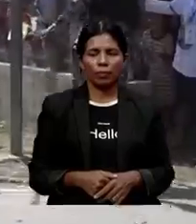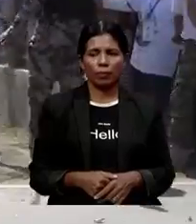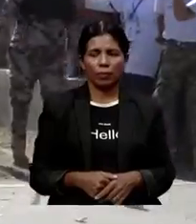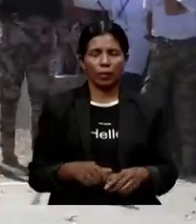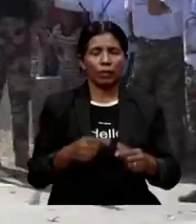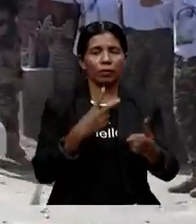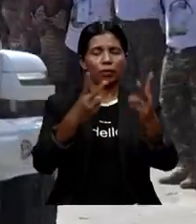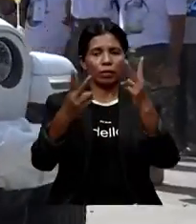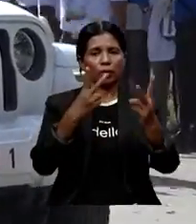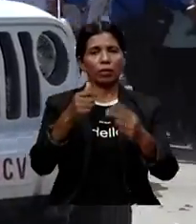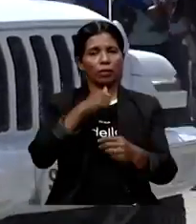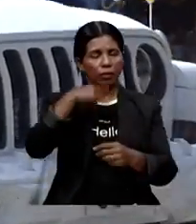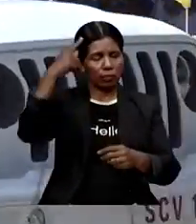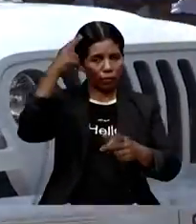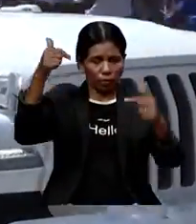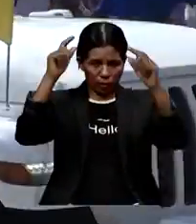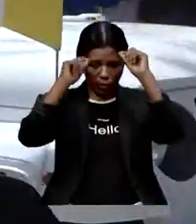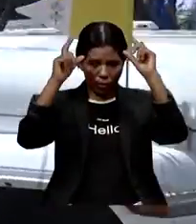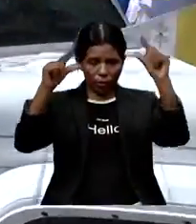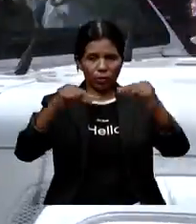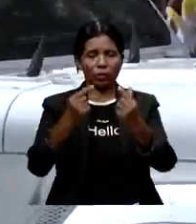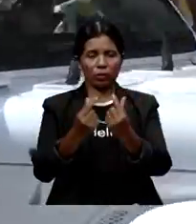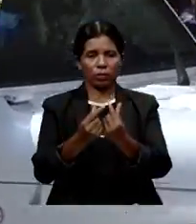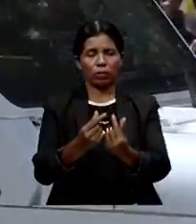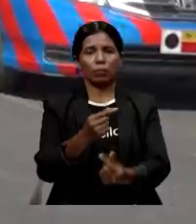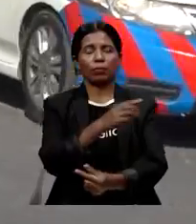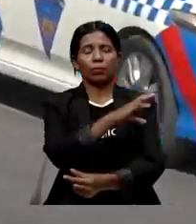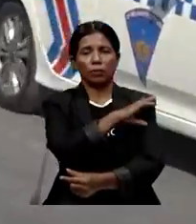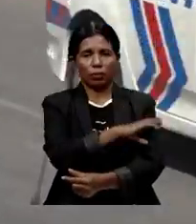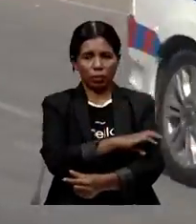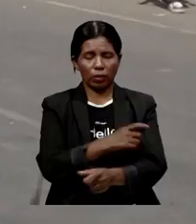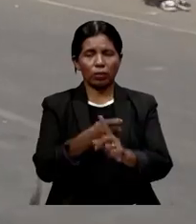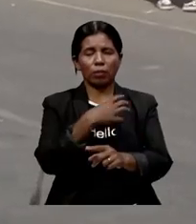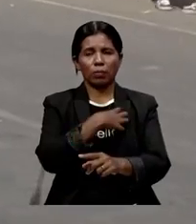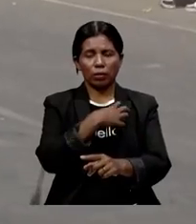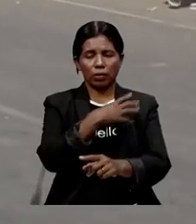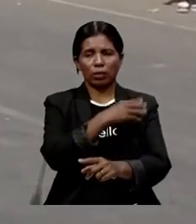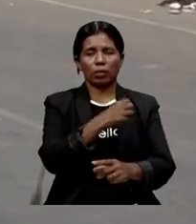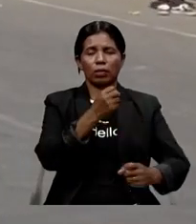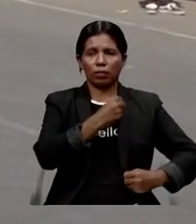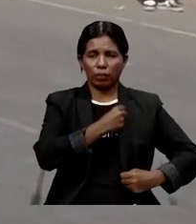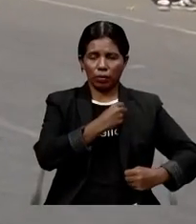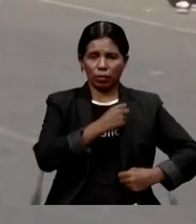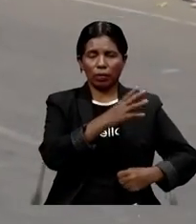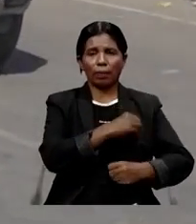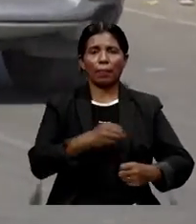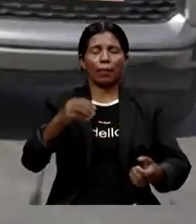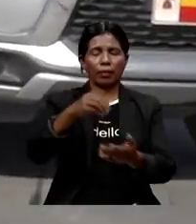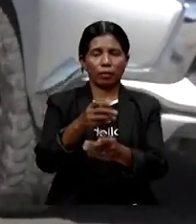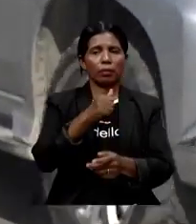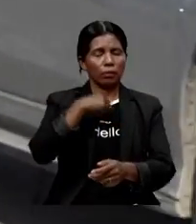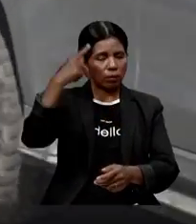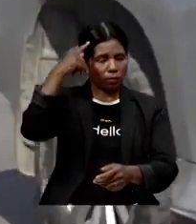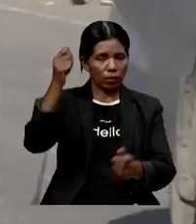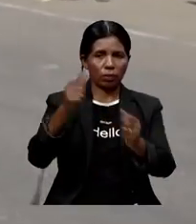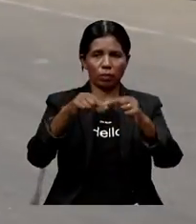Durante a visita a Papa Francisco a Timor-Leste, equipa Pomo Mutin, composto o CPNTL no FFDTL, assegura Papa Francisco